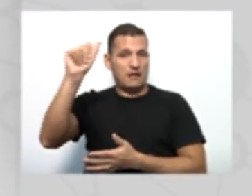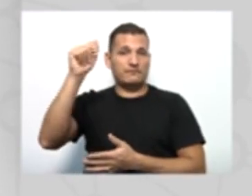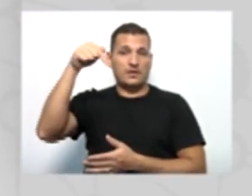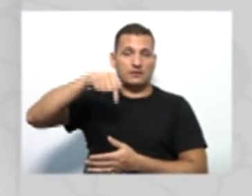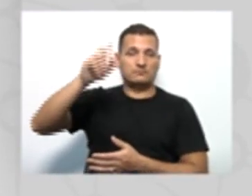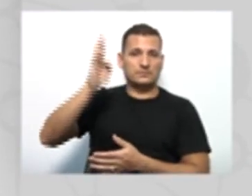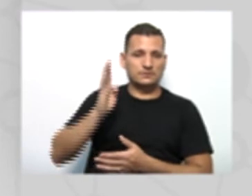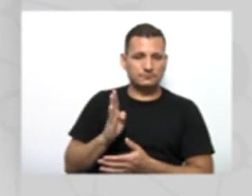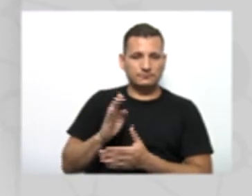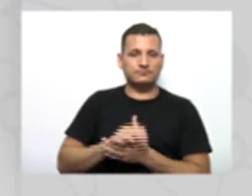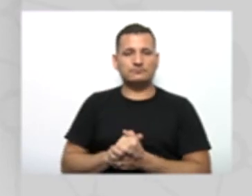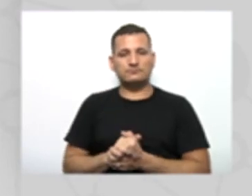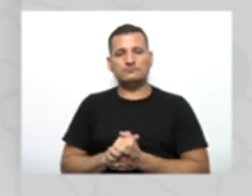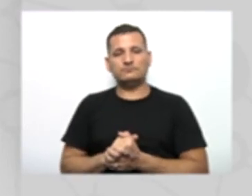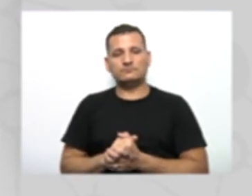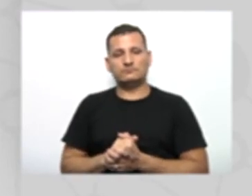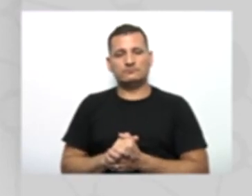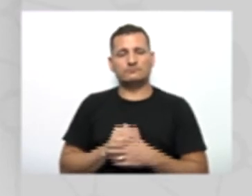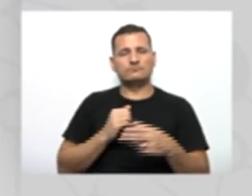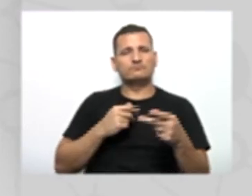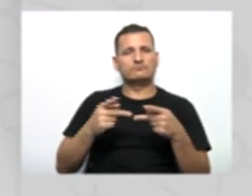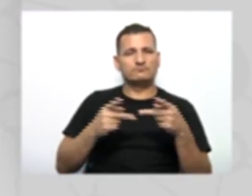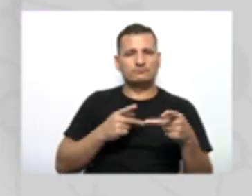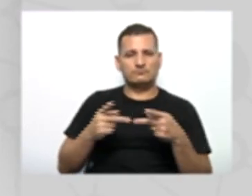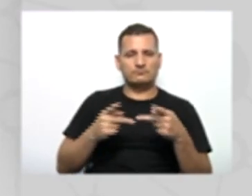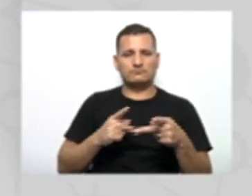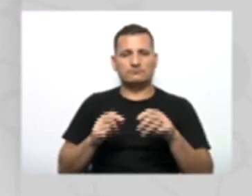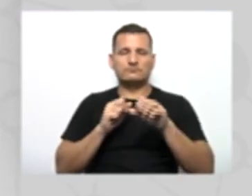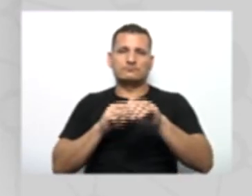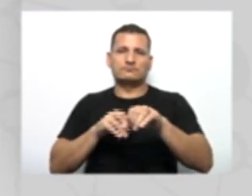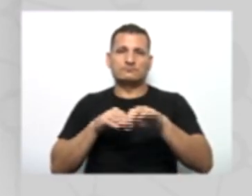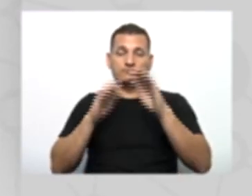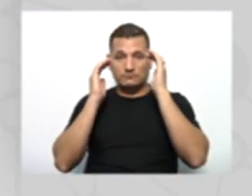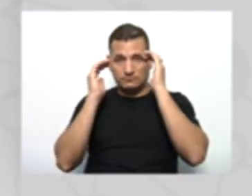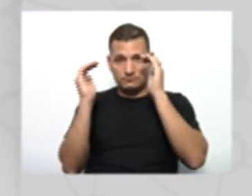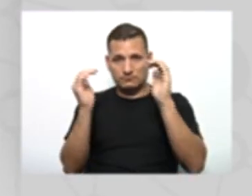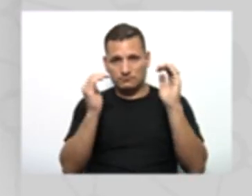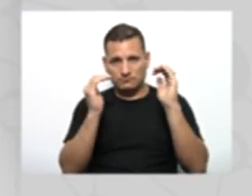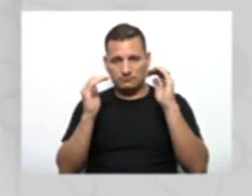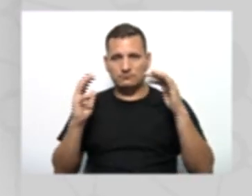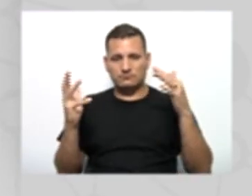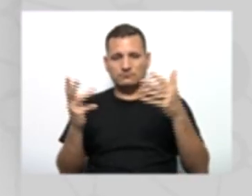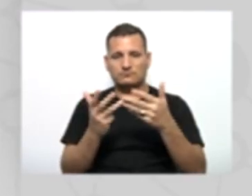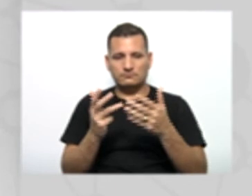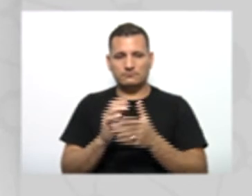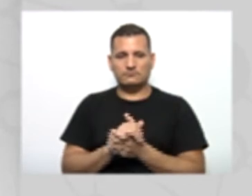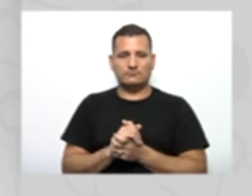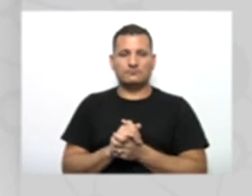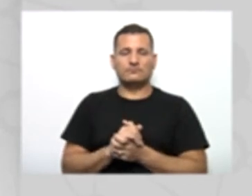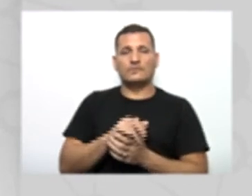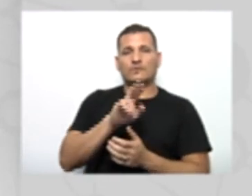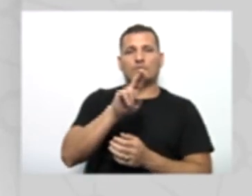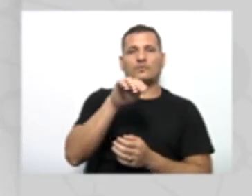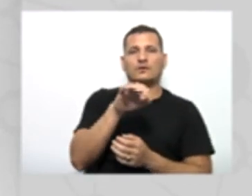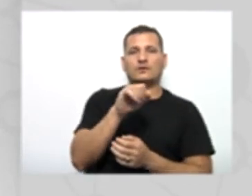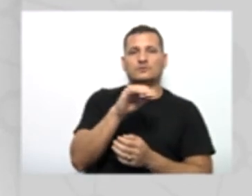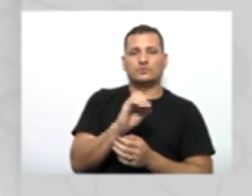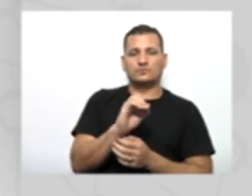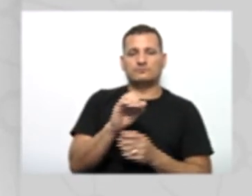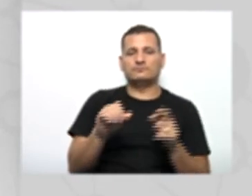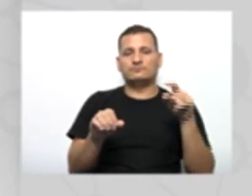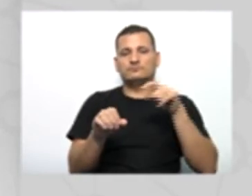de um problema público. O portal E-Cidadania do Senado Federal. Sempre que há uma votação importante para a sociedade brasileira, o